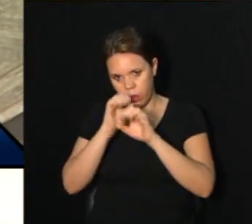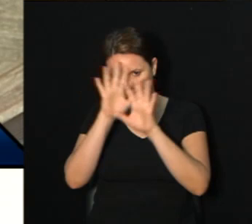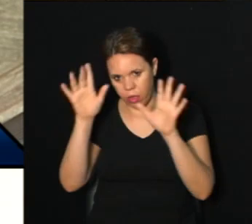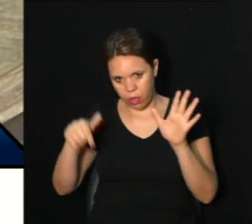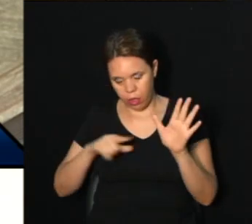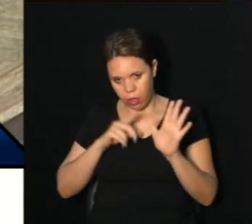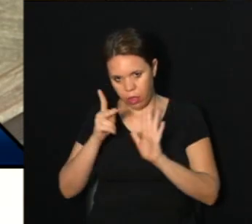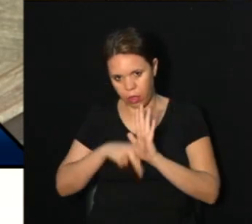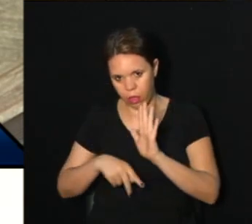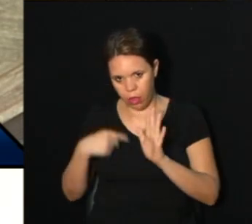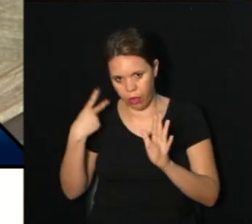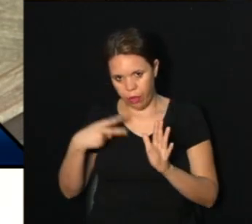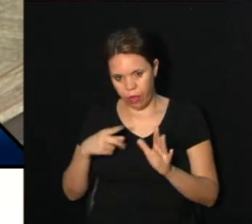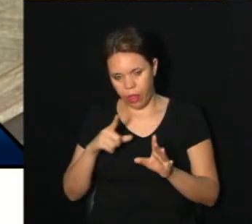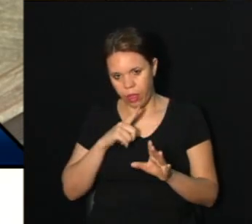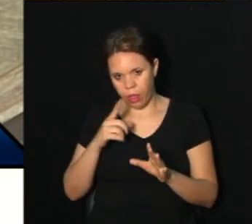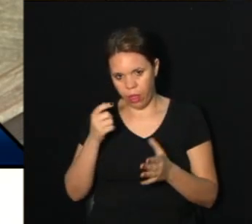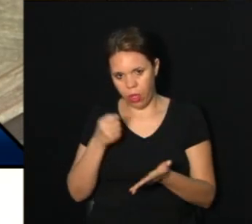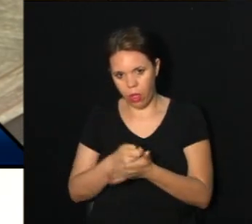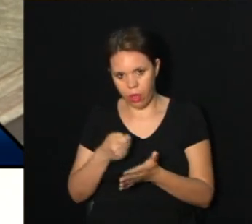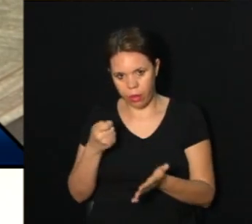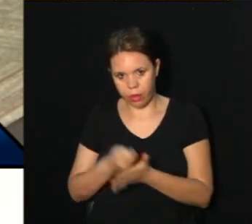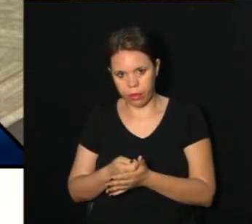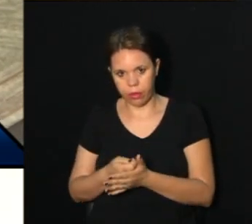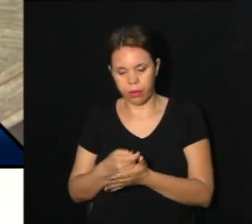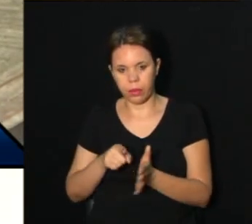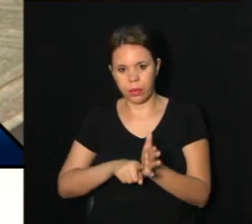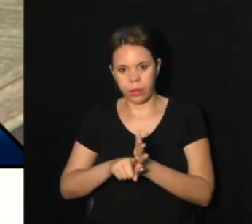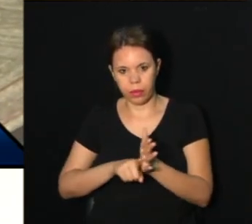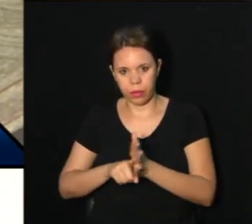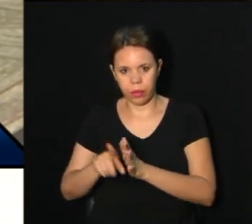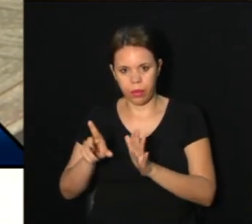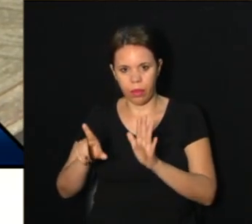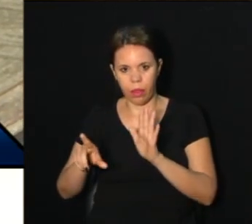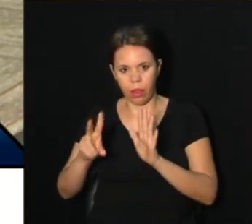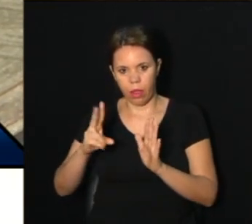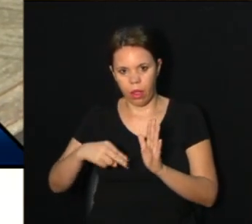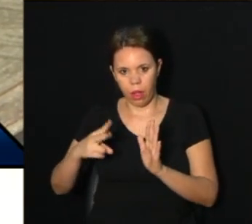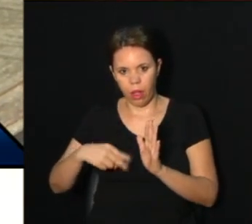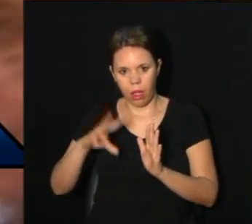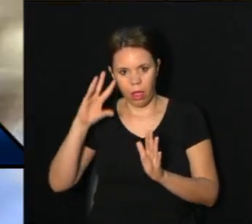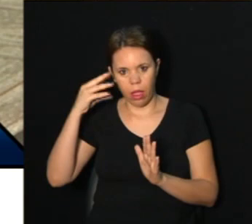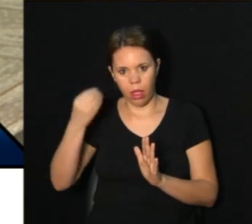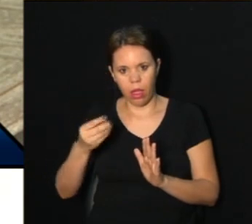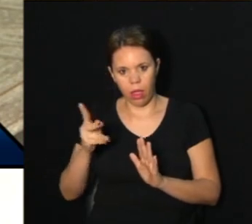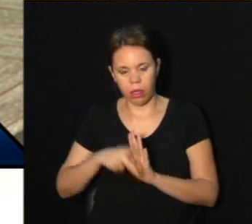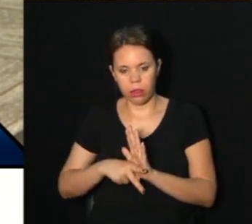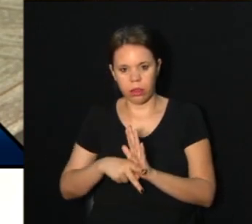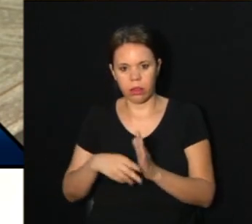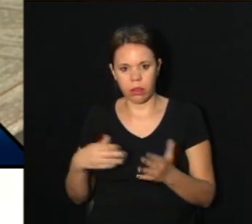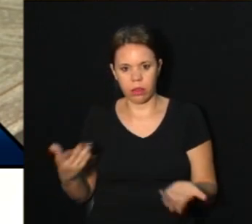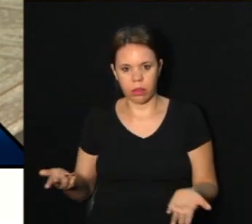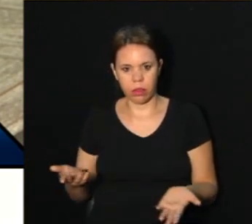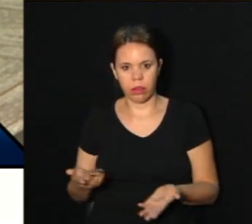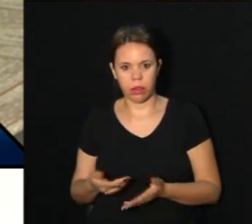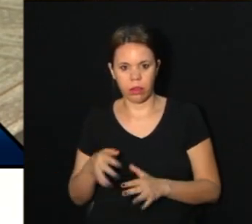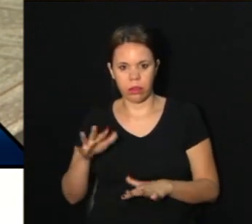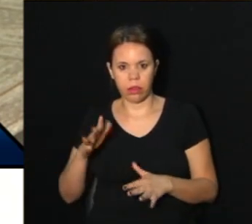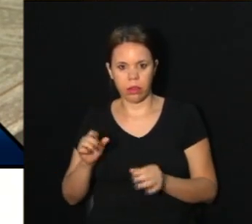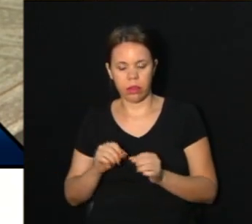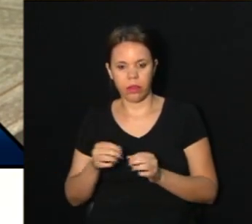aqui. Mas os vereadores têm essa obrigação de estudar, de ler, reler, entender o projeto, talvez